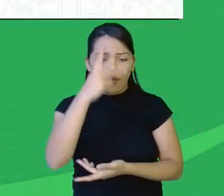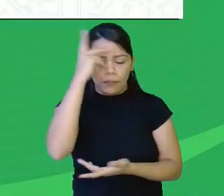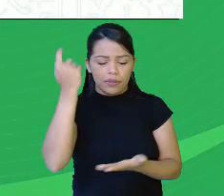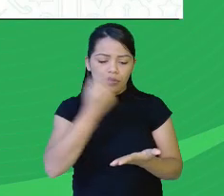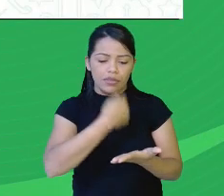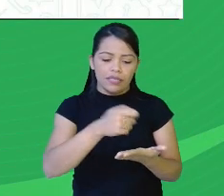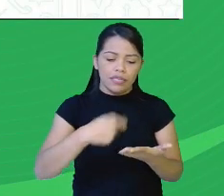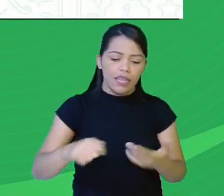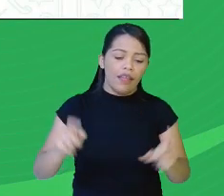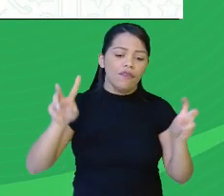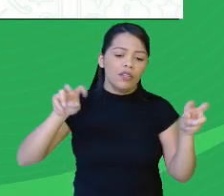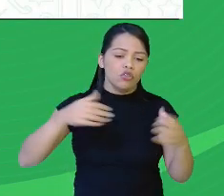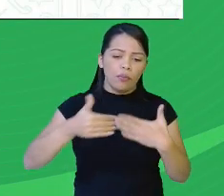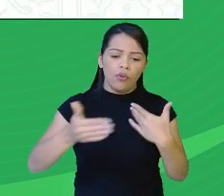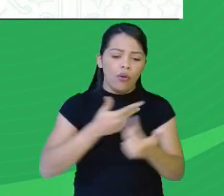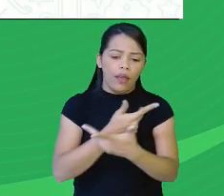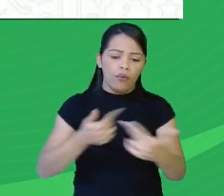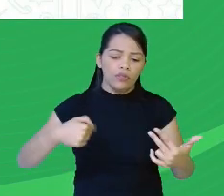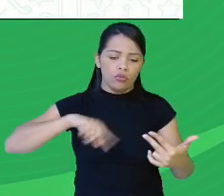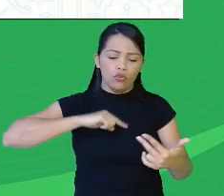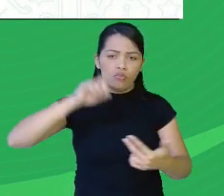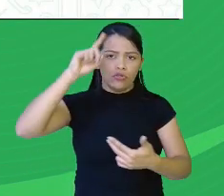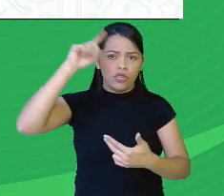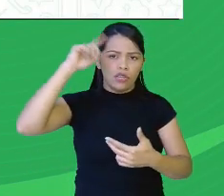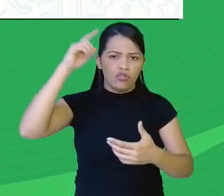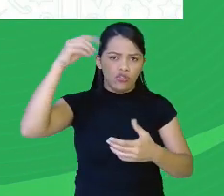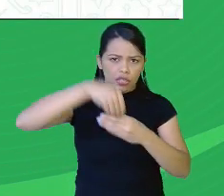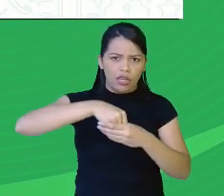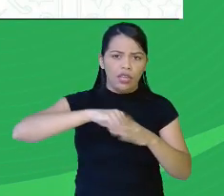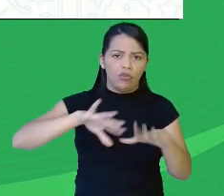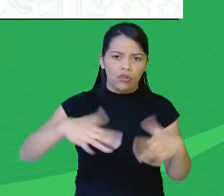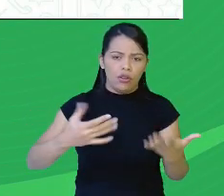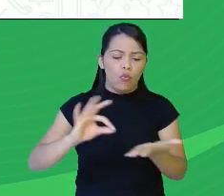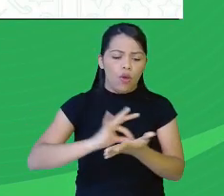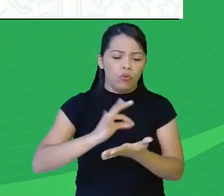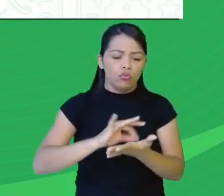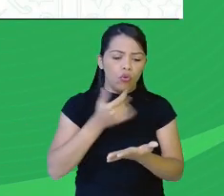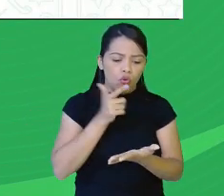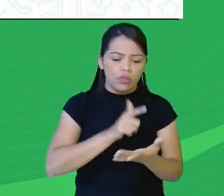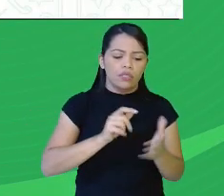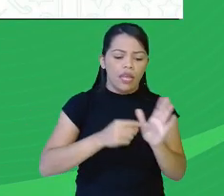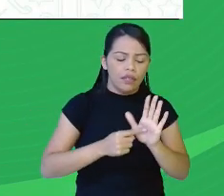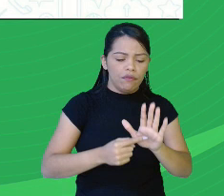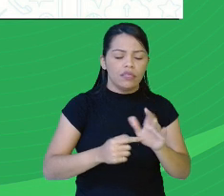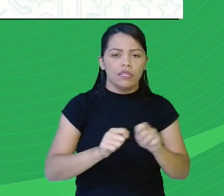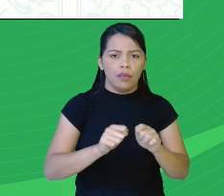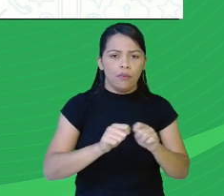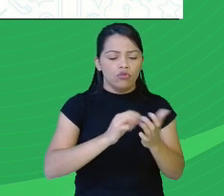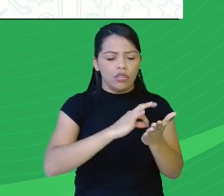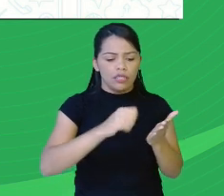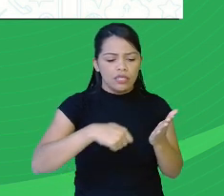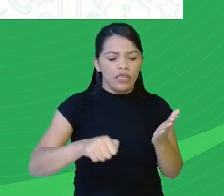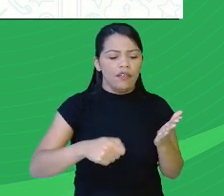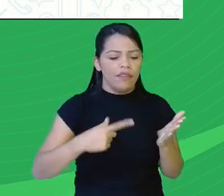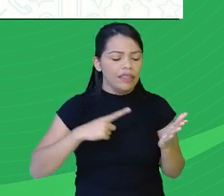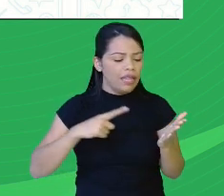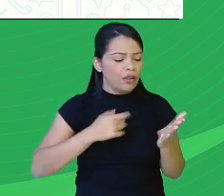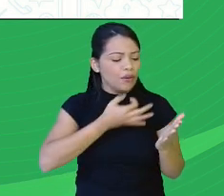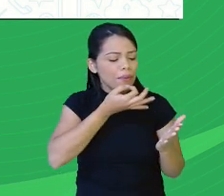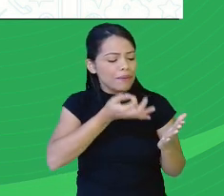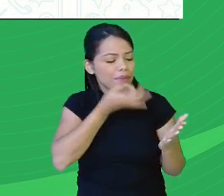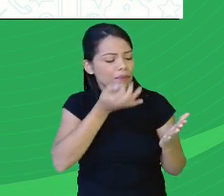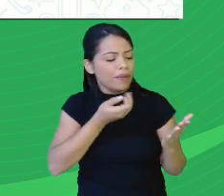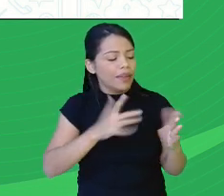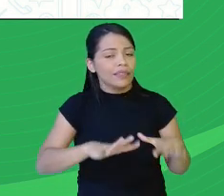dia, mas ele traz isso com humor e consegue fazer com que a gente ache graça até em situações